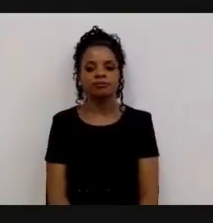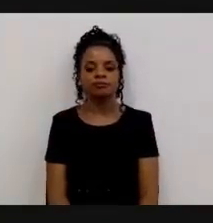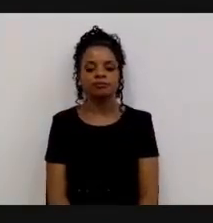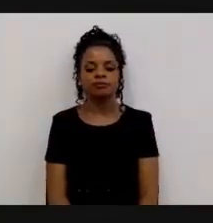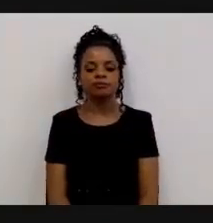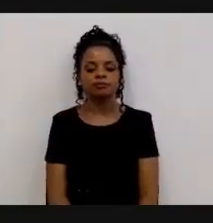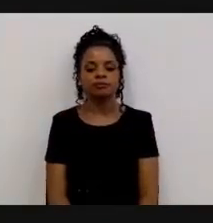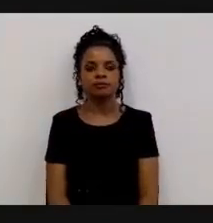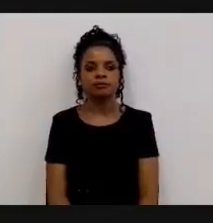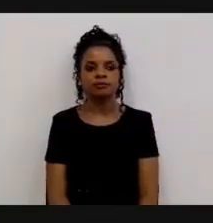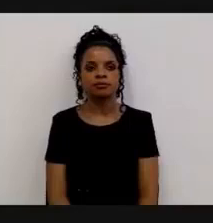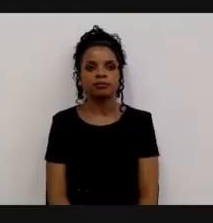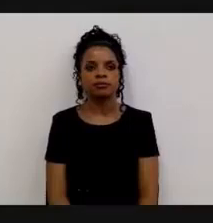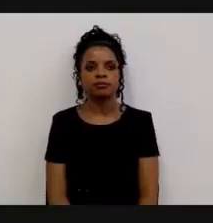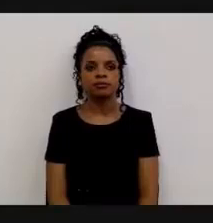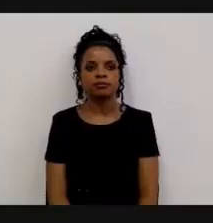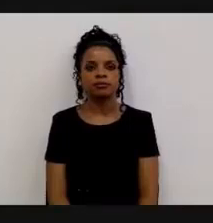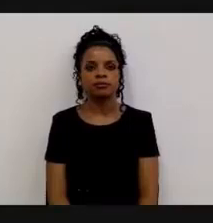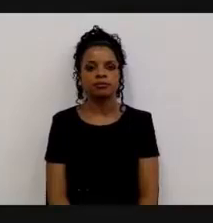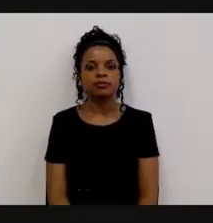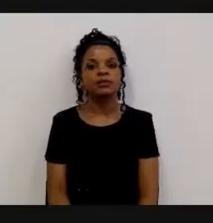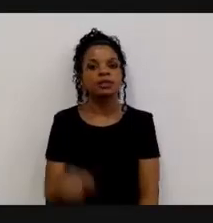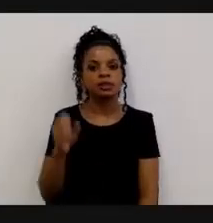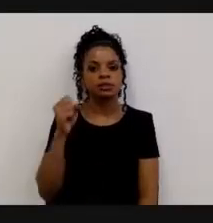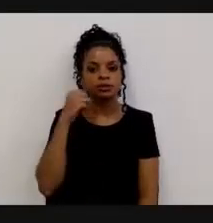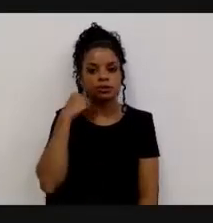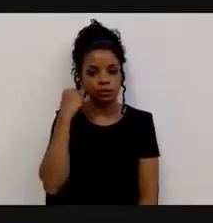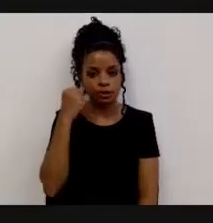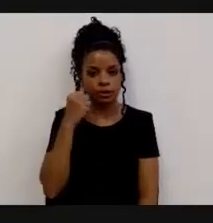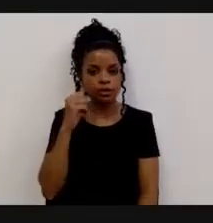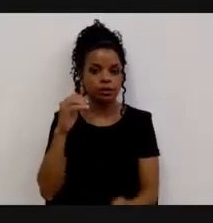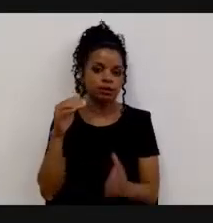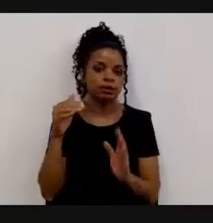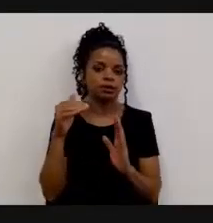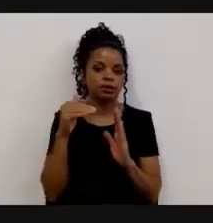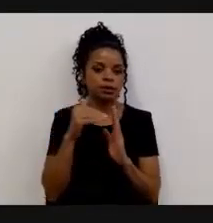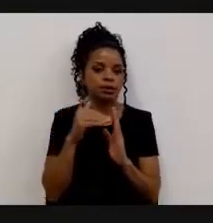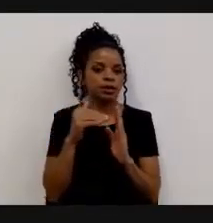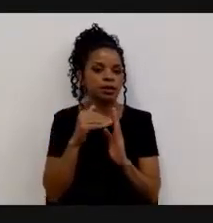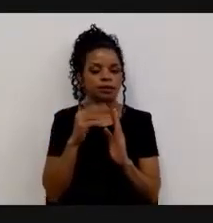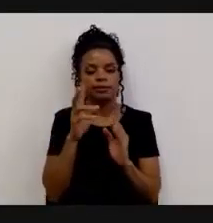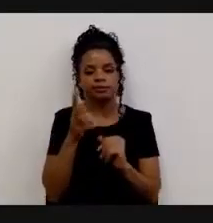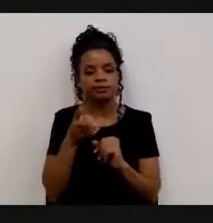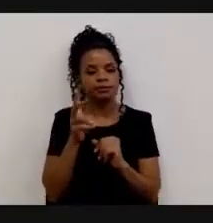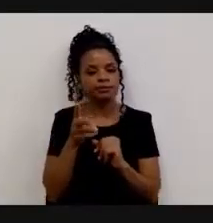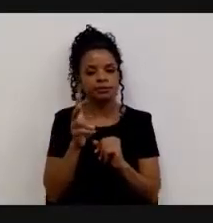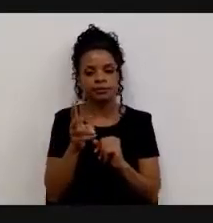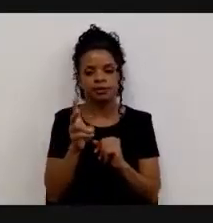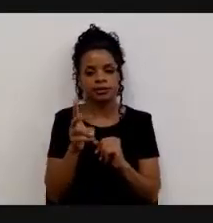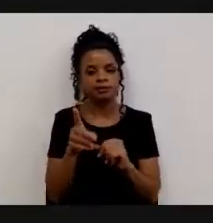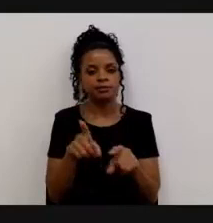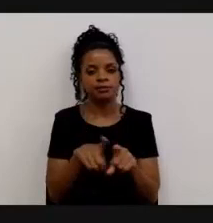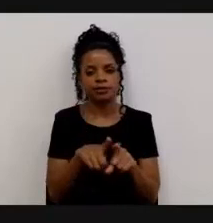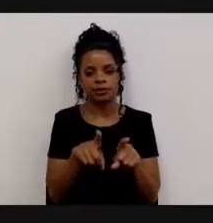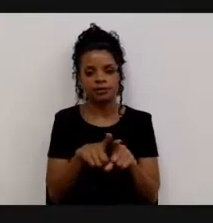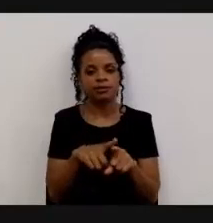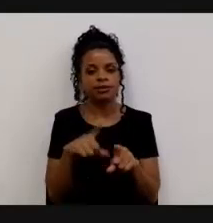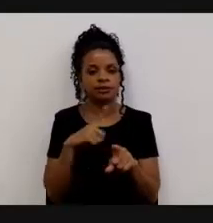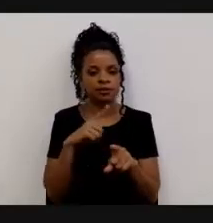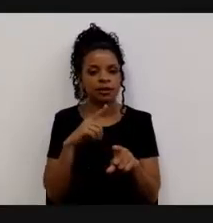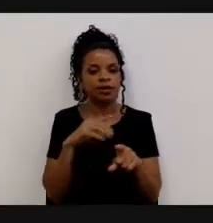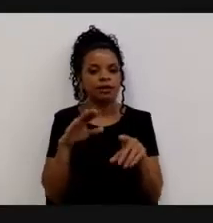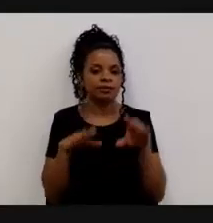E, como eu já mencionei, no Senado a situação ela se repete, porque também existe